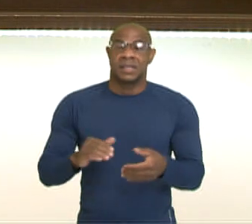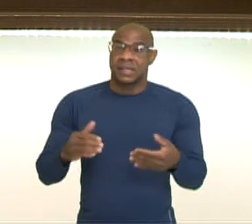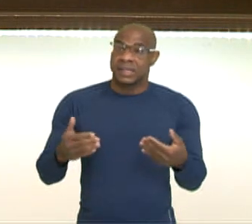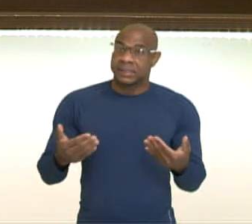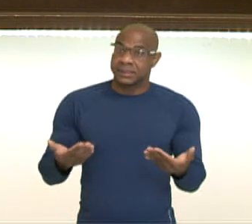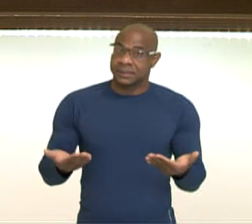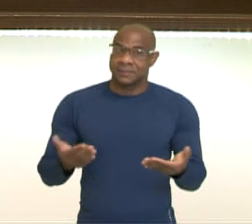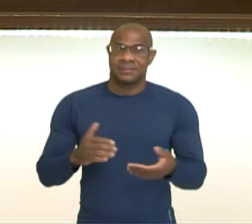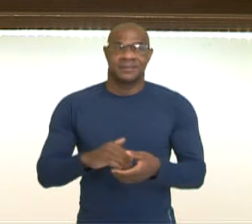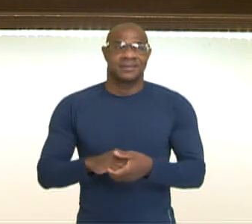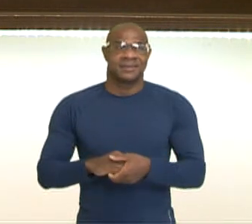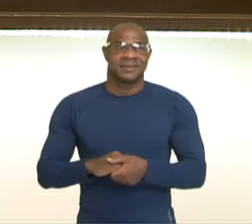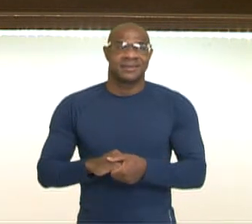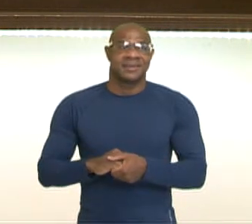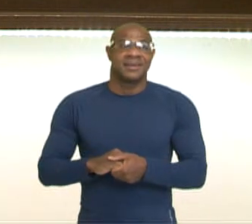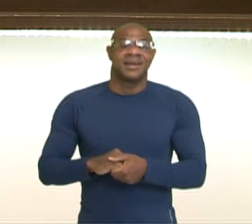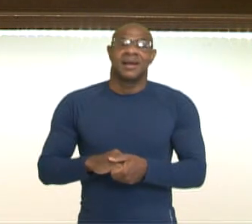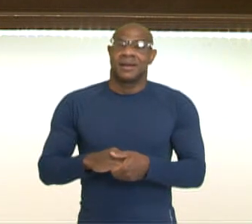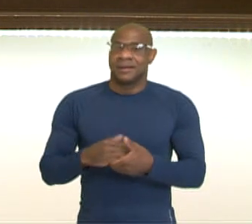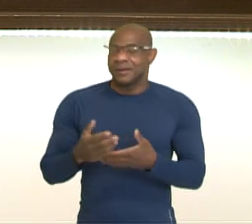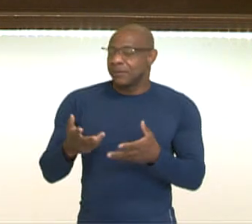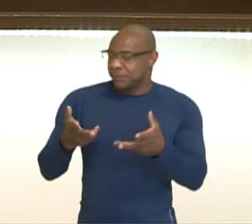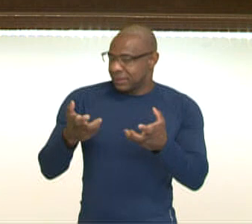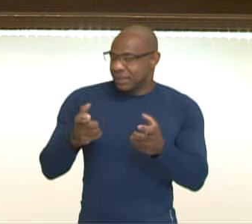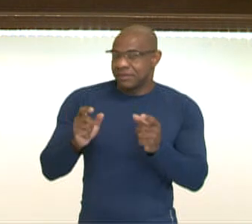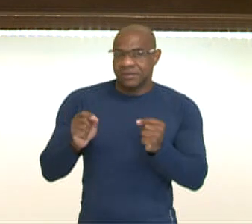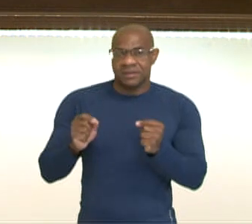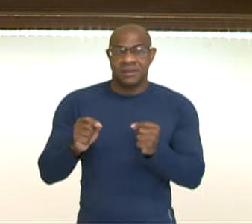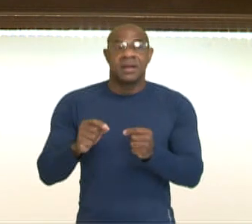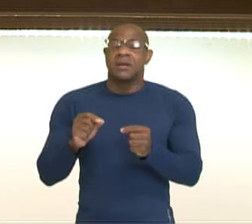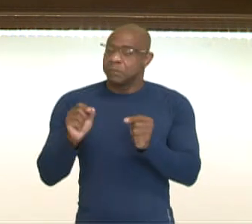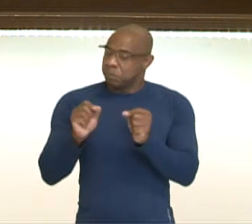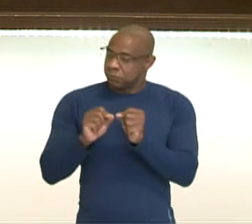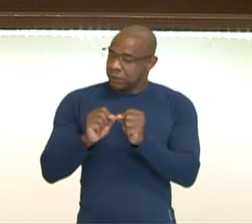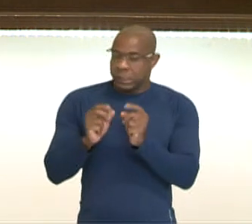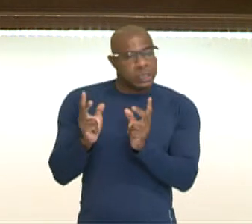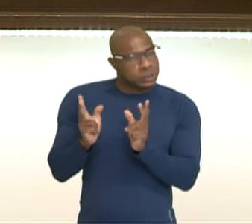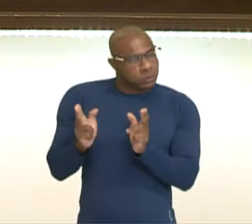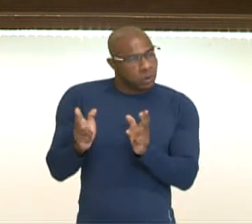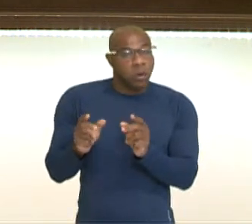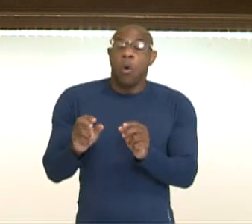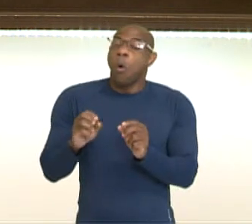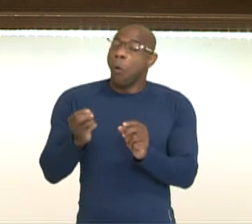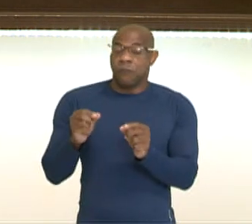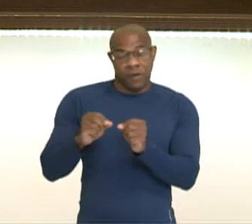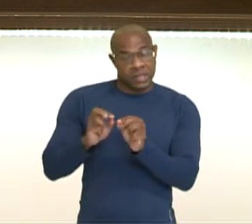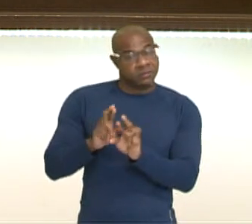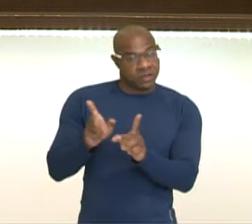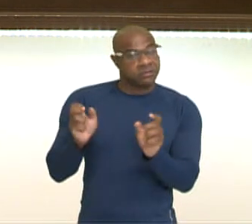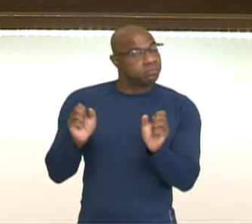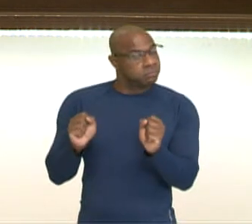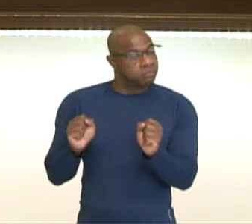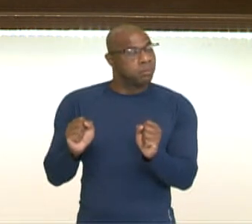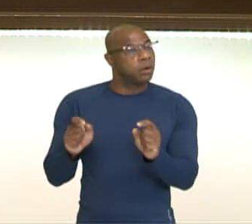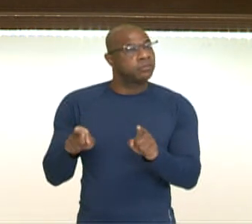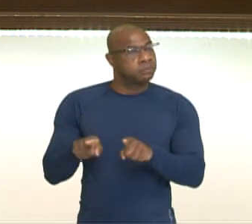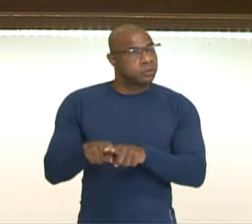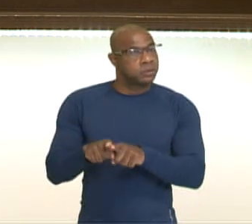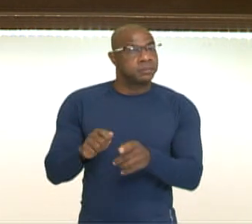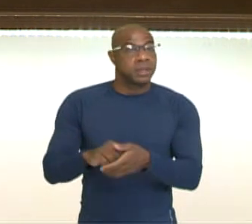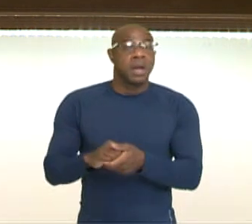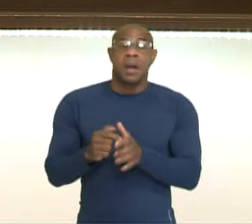Observem, alunos, eu fiz uma pequena colagem, vocês podem estabelecer da mesma forma ou fazer de maneira diferente. Aqui buscamos